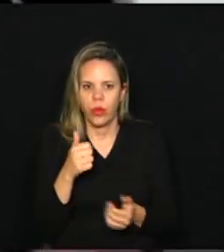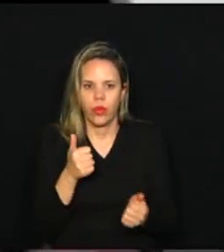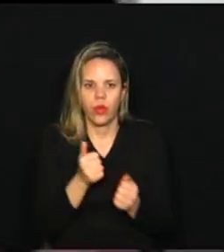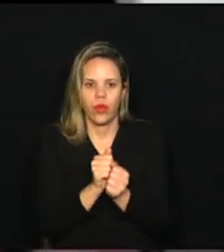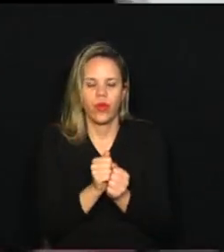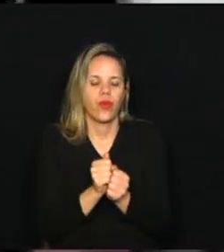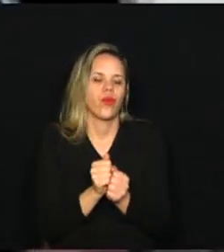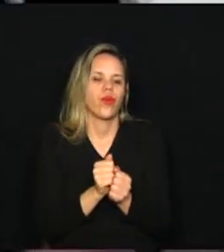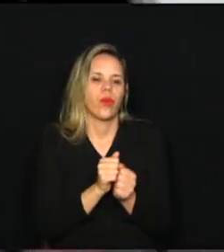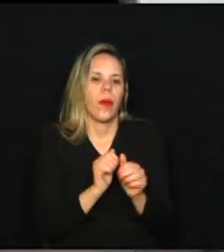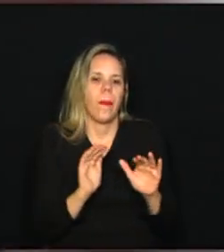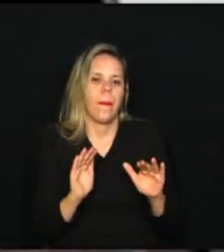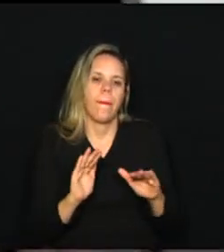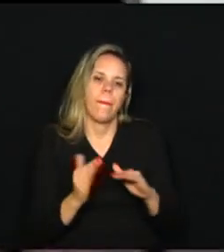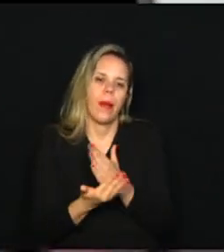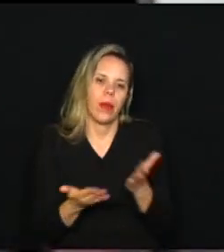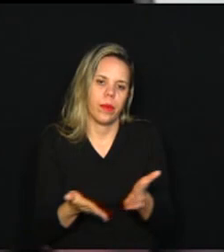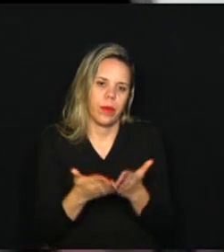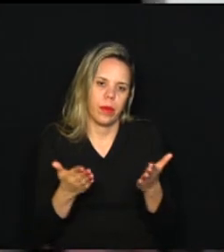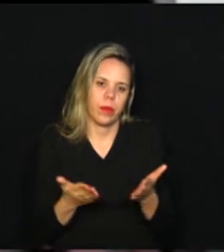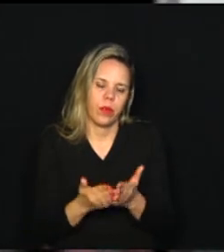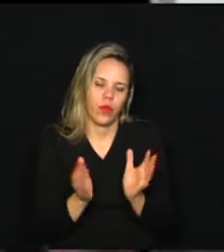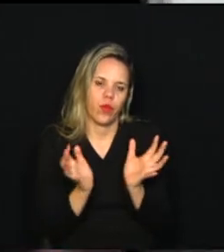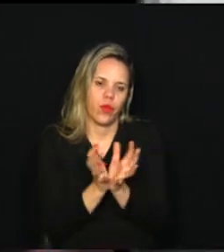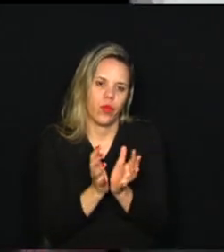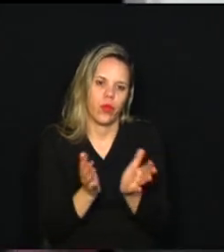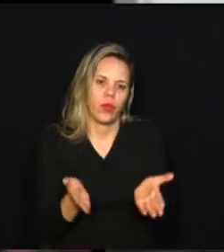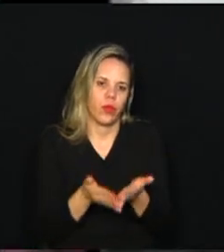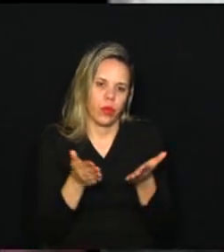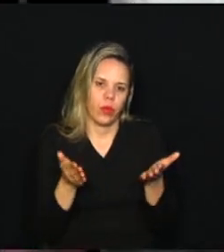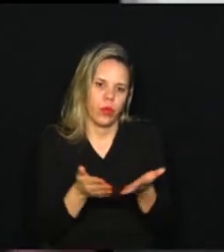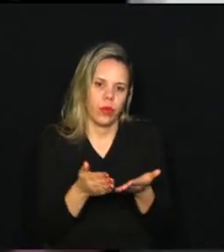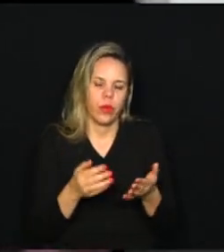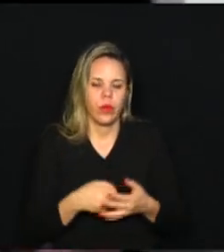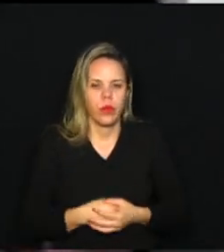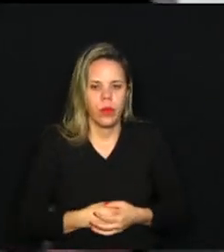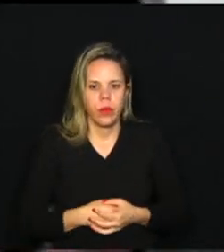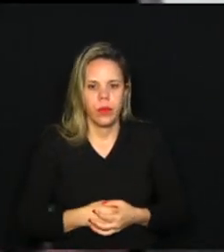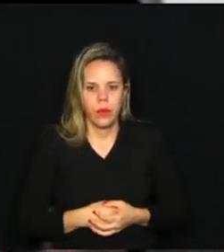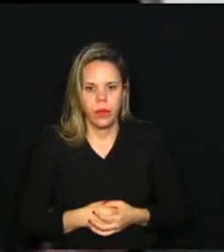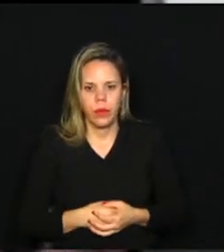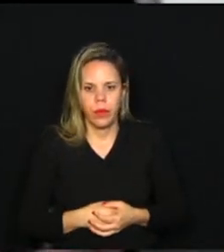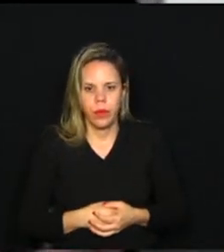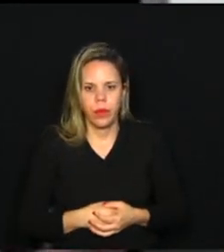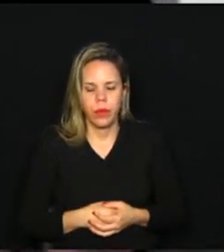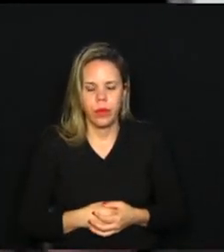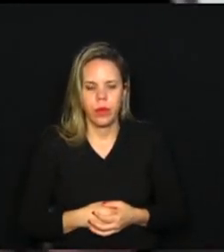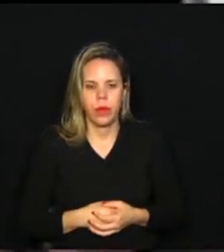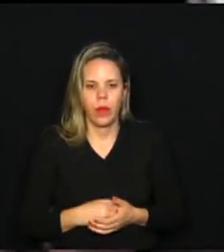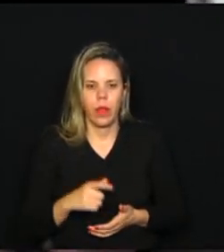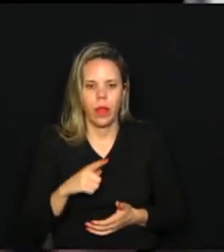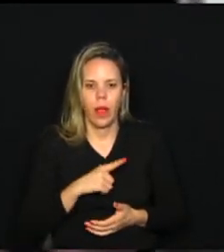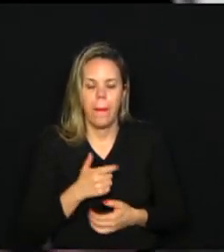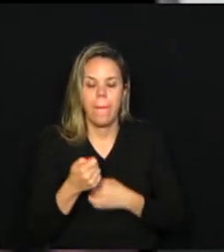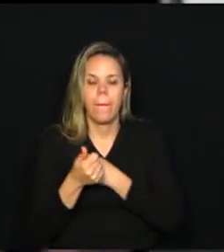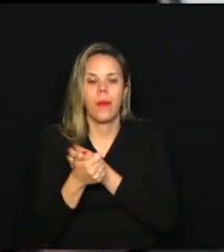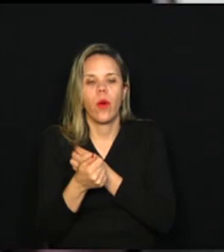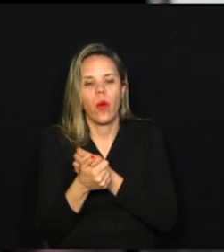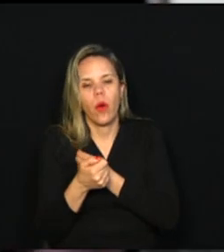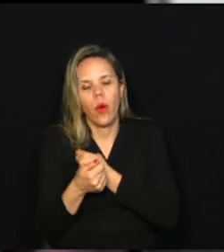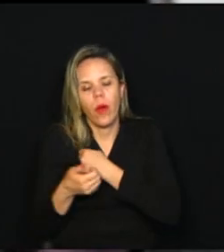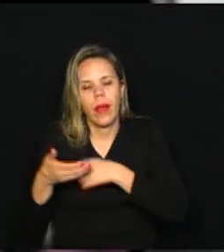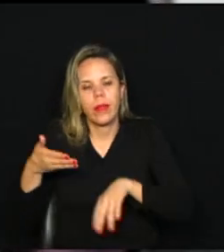regiões periféricas. Então, esse grupo vulnerável, né, a gente que tem acessos diferentes, inclusive a um